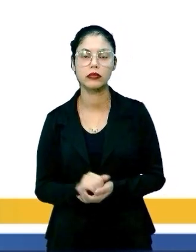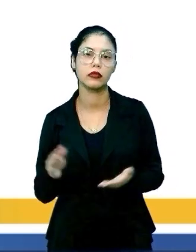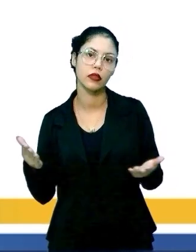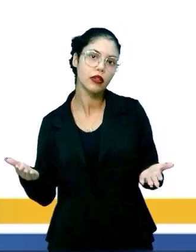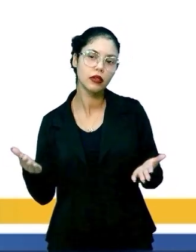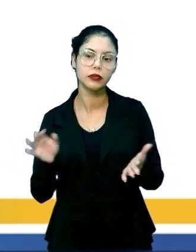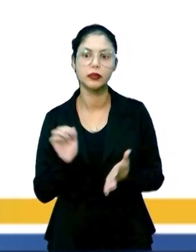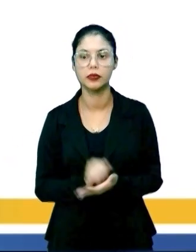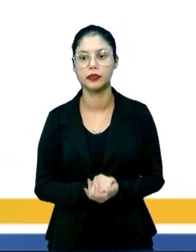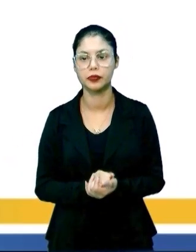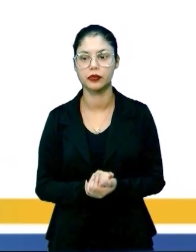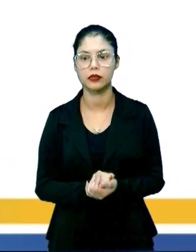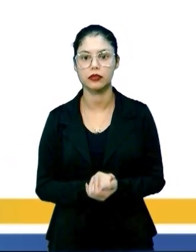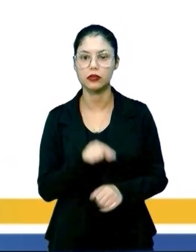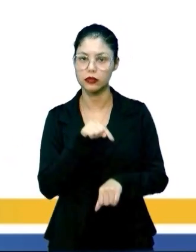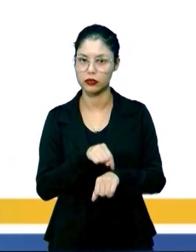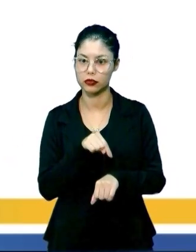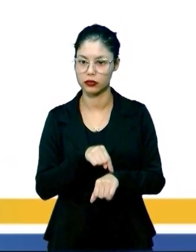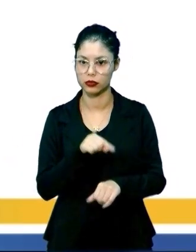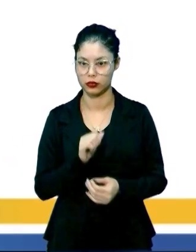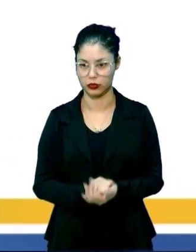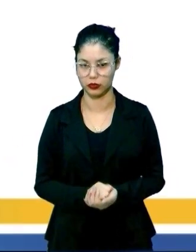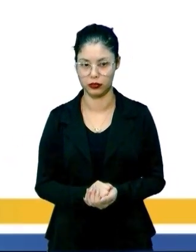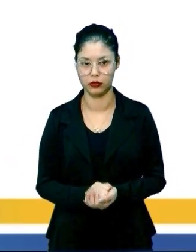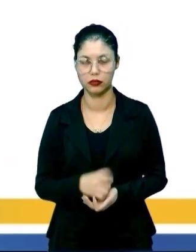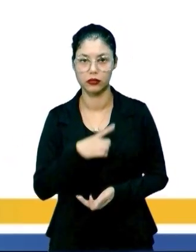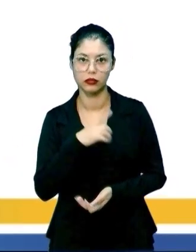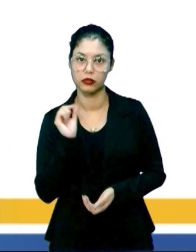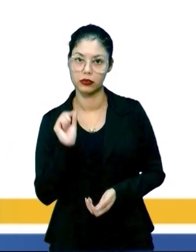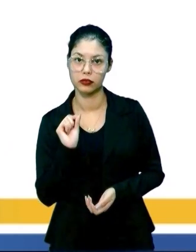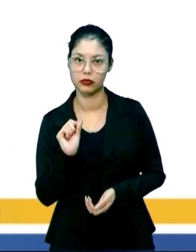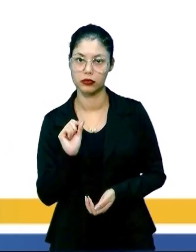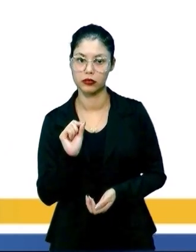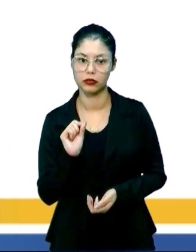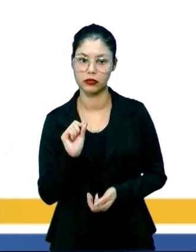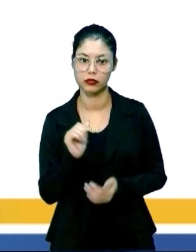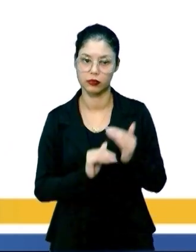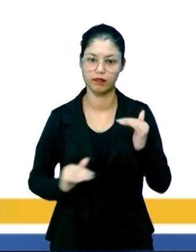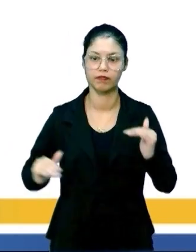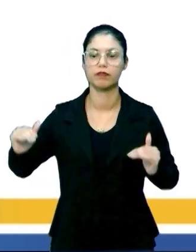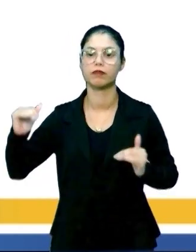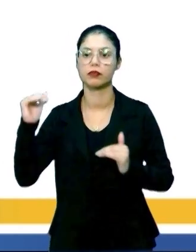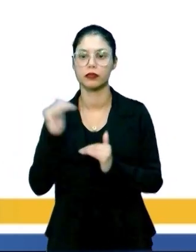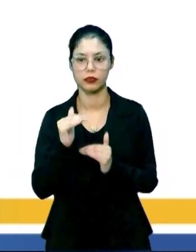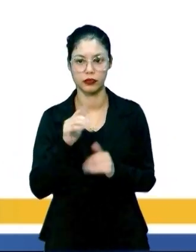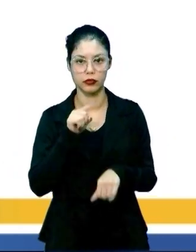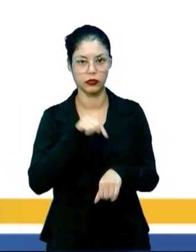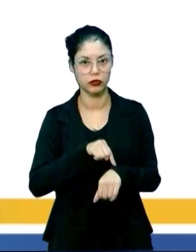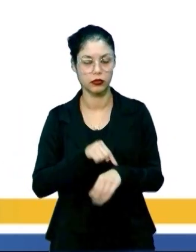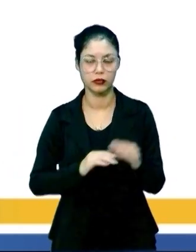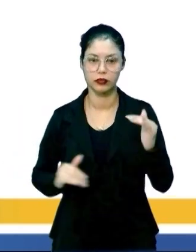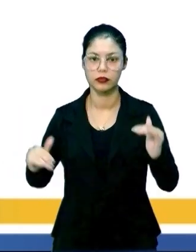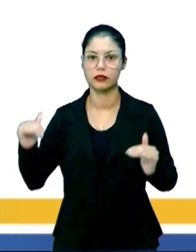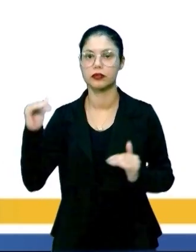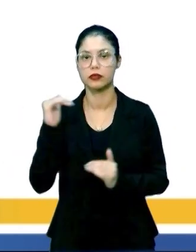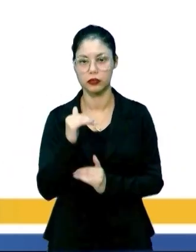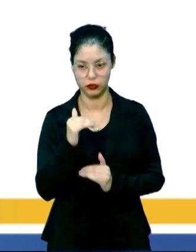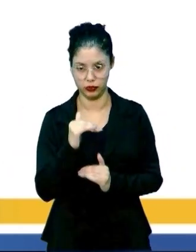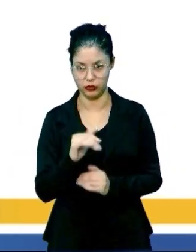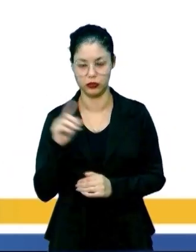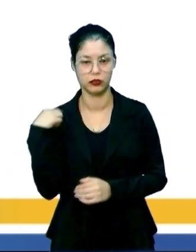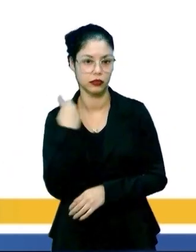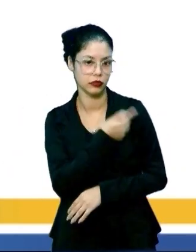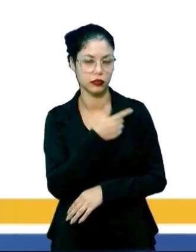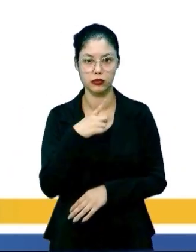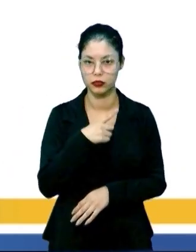pelo tempo. Ela está sendo agora elevada. O tempo está elevado, então nós